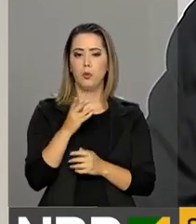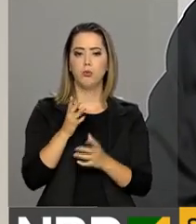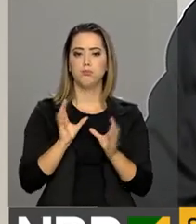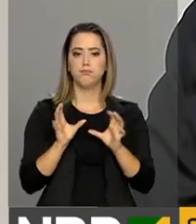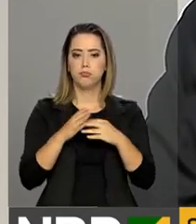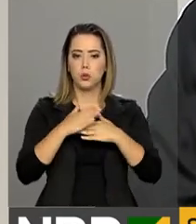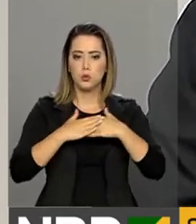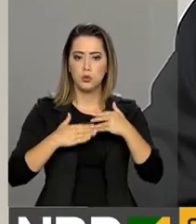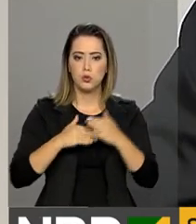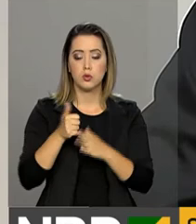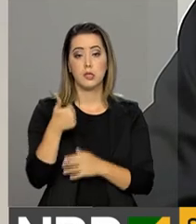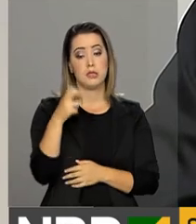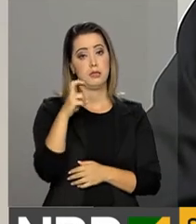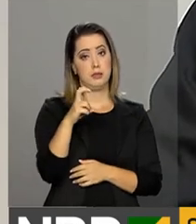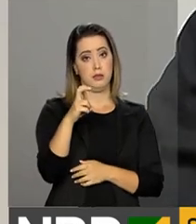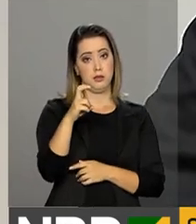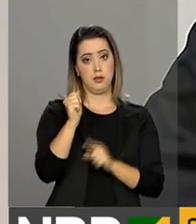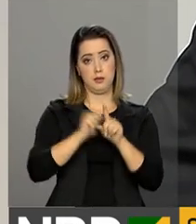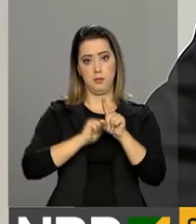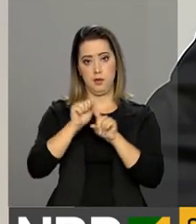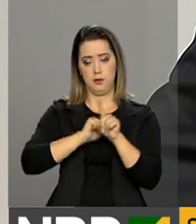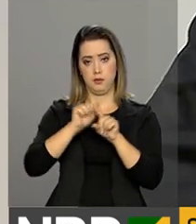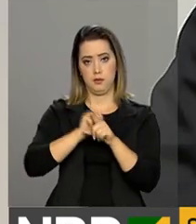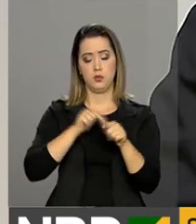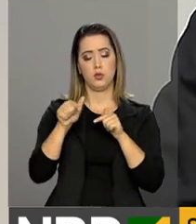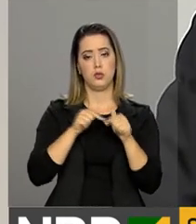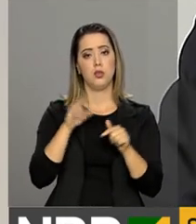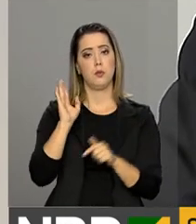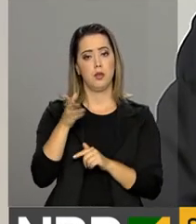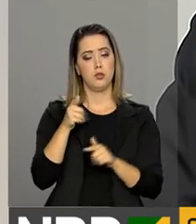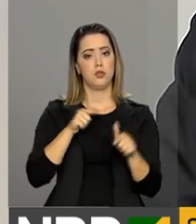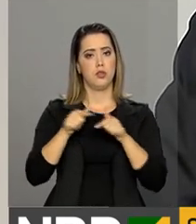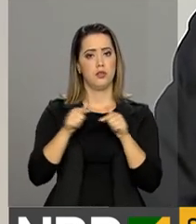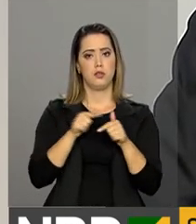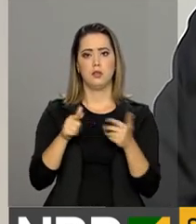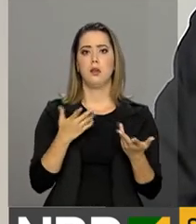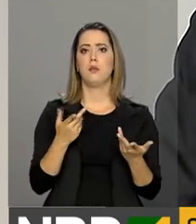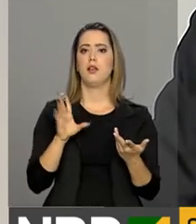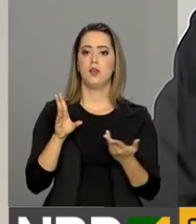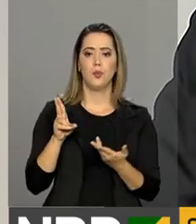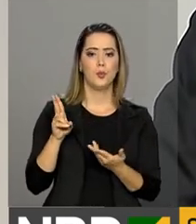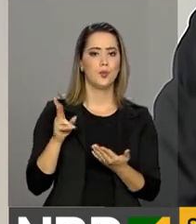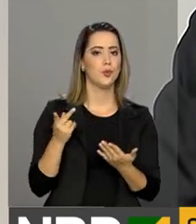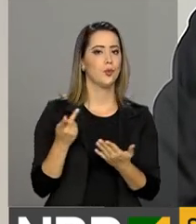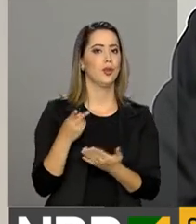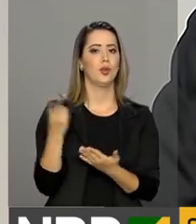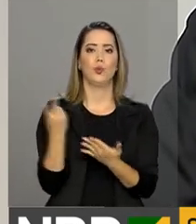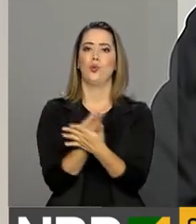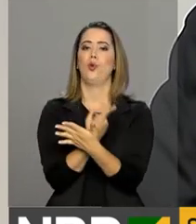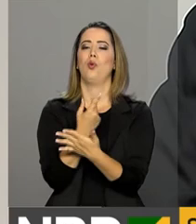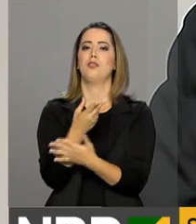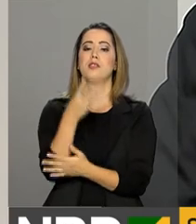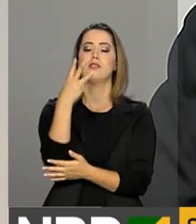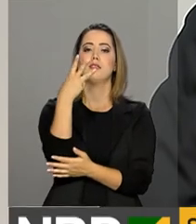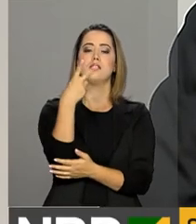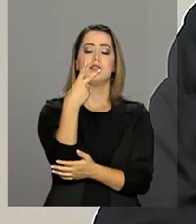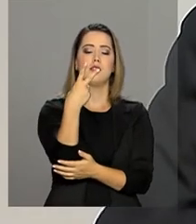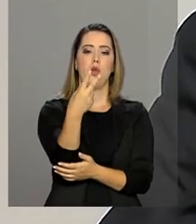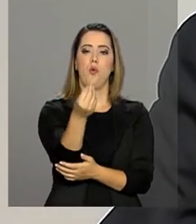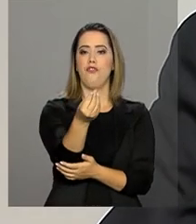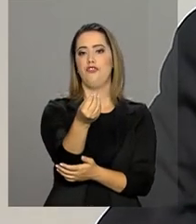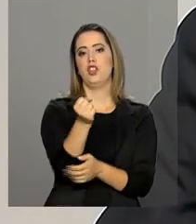15 meses e fizemos volto a dizer o que não se fez durante mais de 20 anos então nós estamos